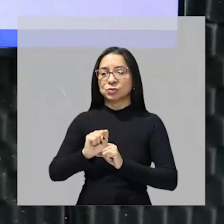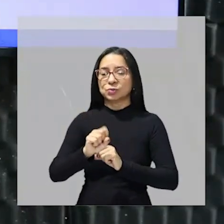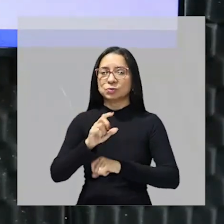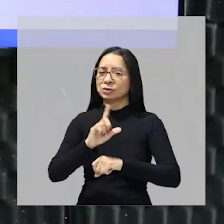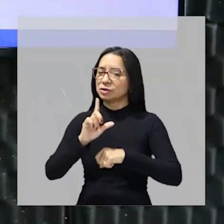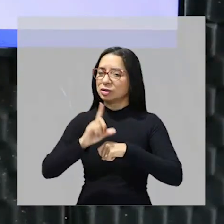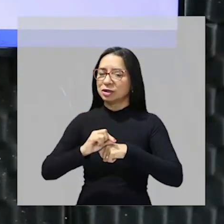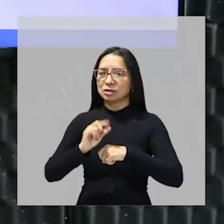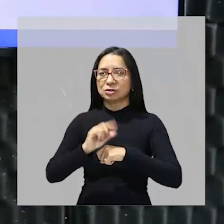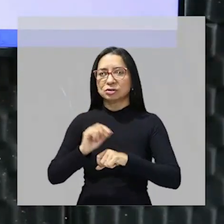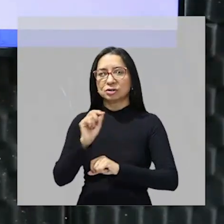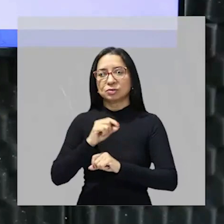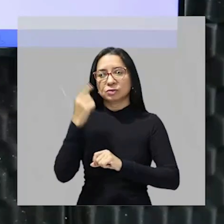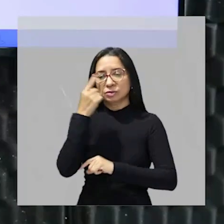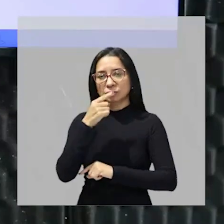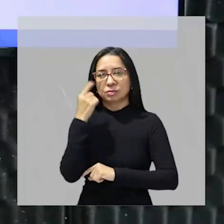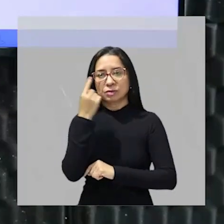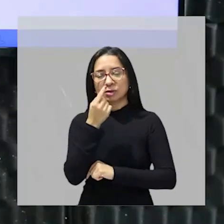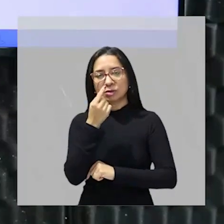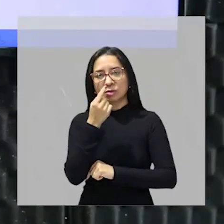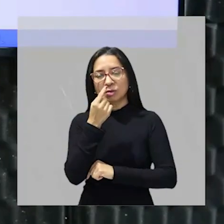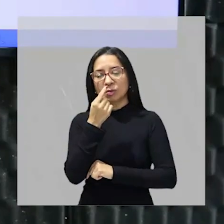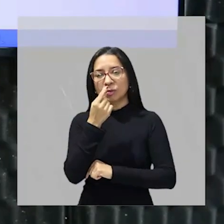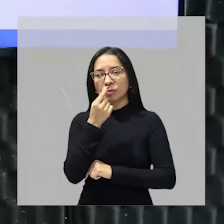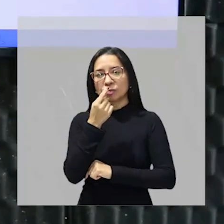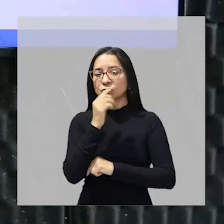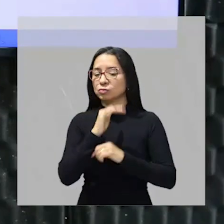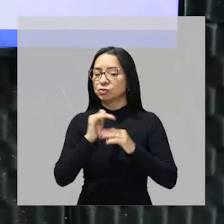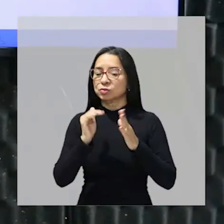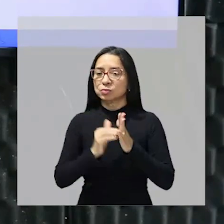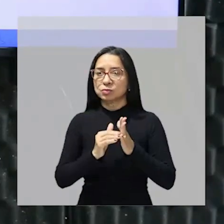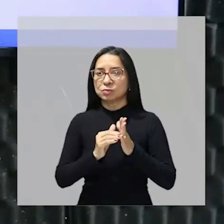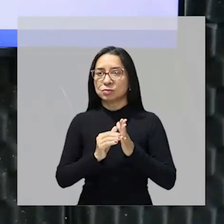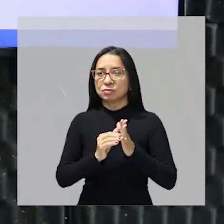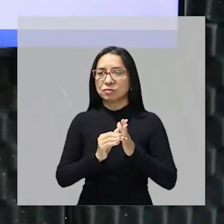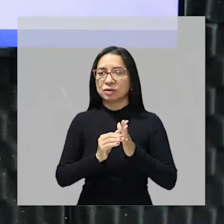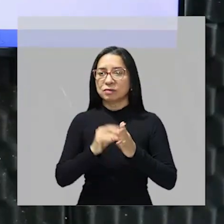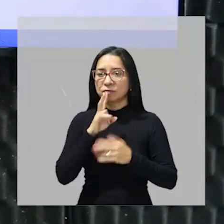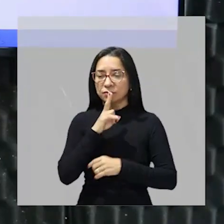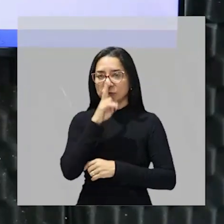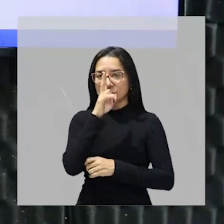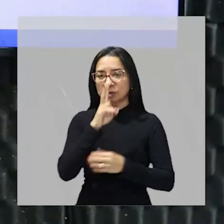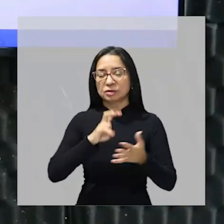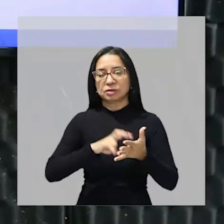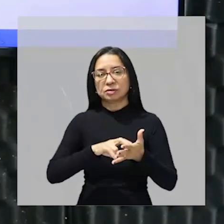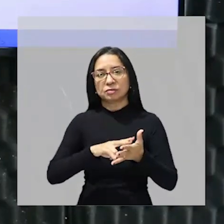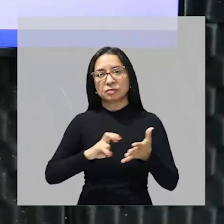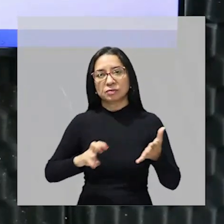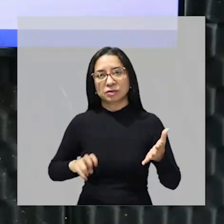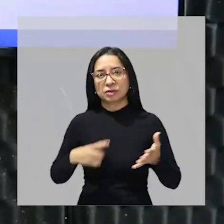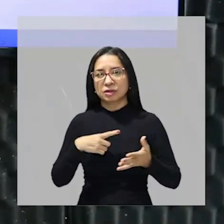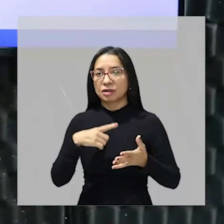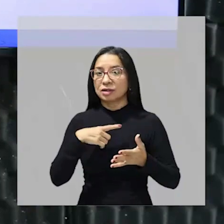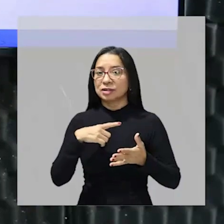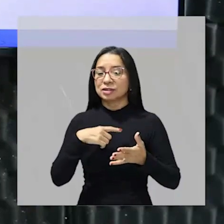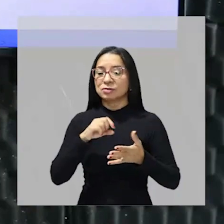em espanhol. Isso tudo vai enriquecer o teu vocabulário, tá bom? E tem a dica do celular também, né? Coloquem